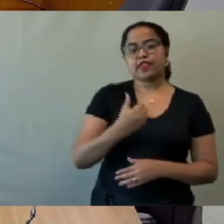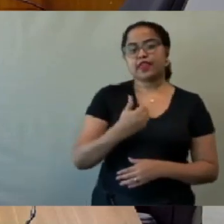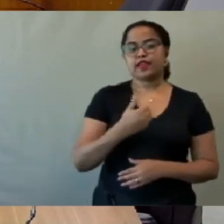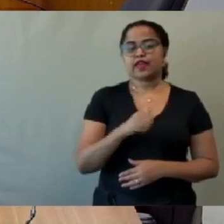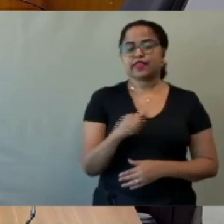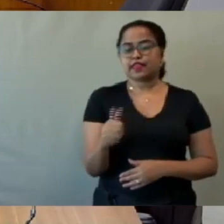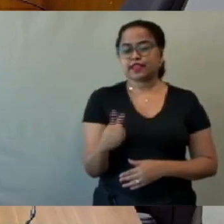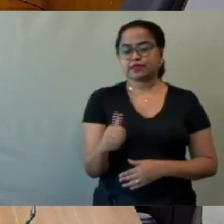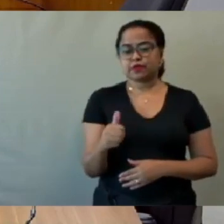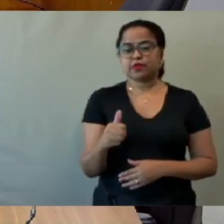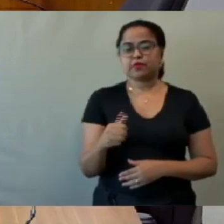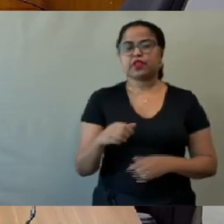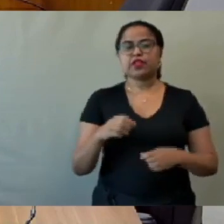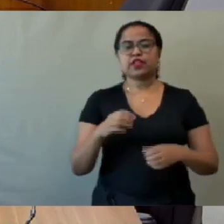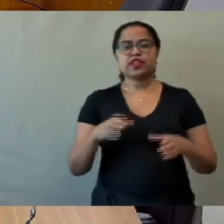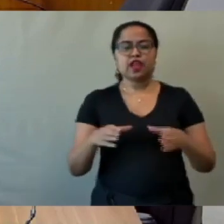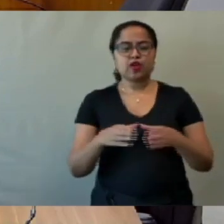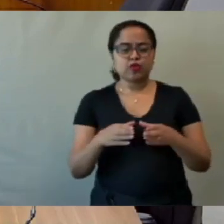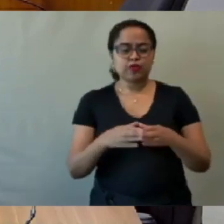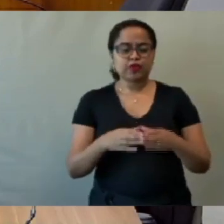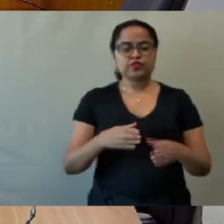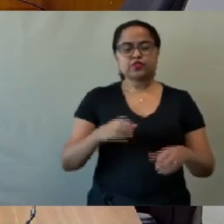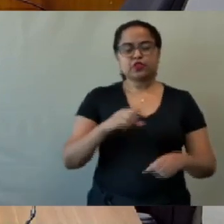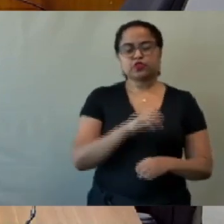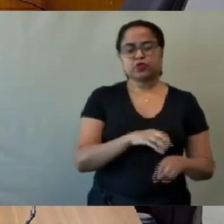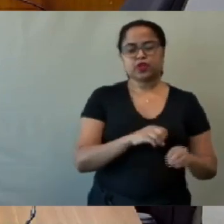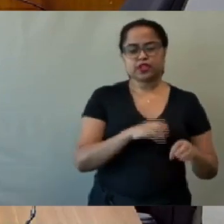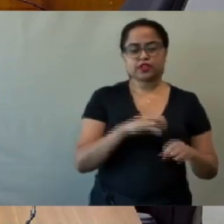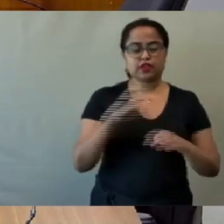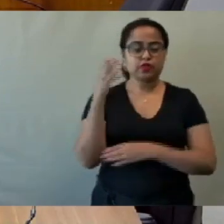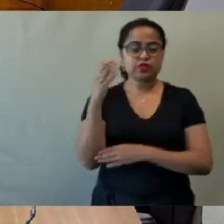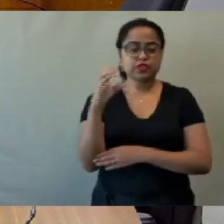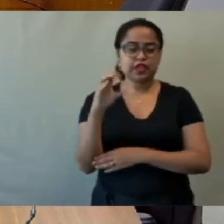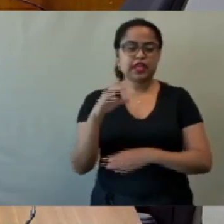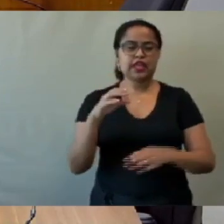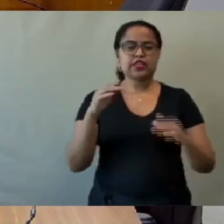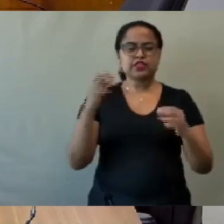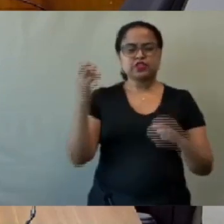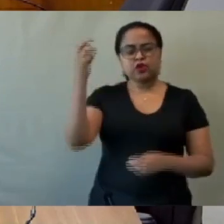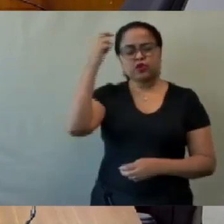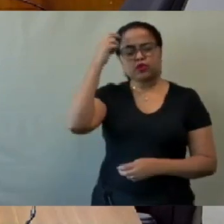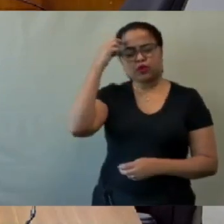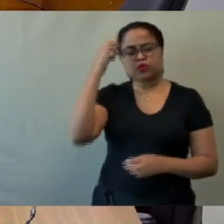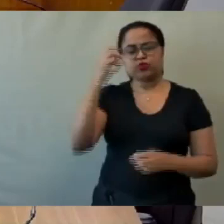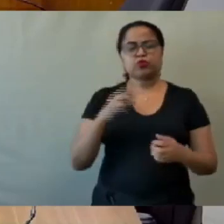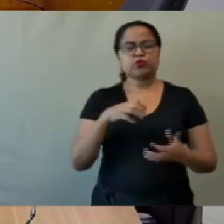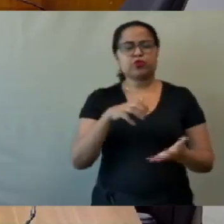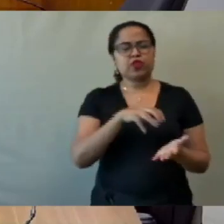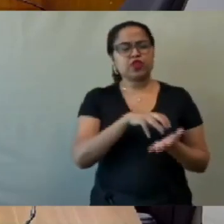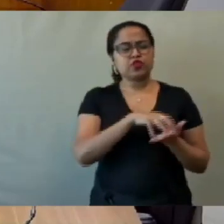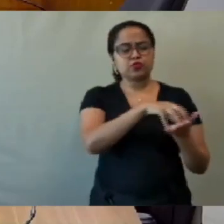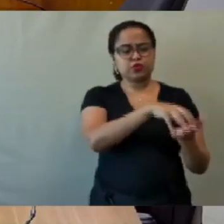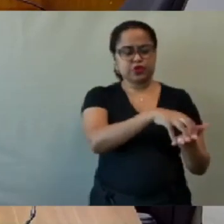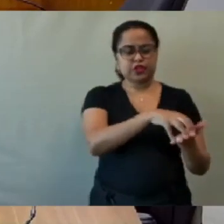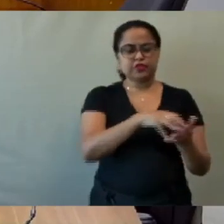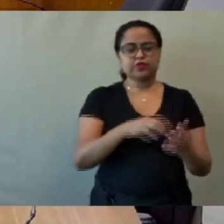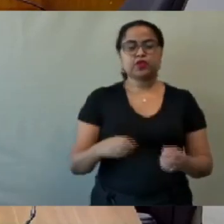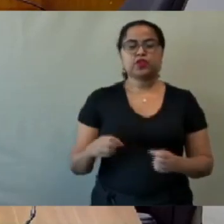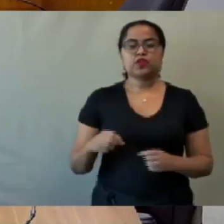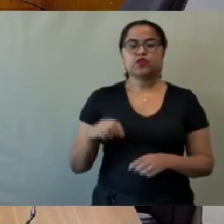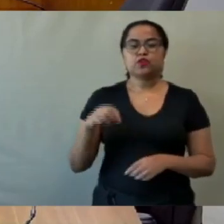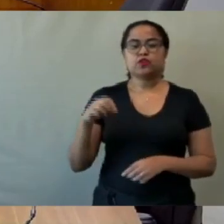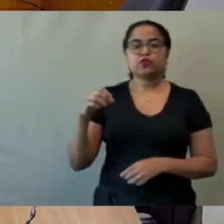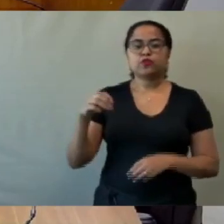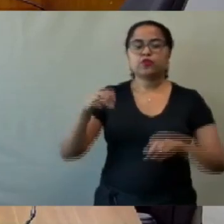Comissão de Educação, Ciência, Tecnologia, Cultura, Desporto, Lazer e Turismo, no plenário Camil